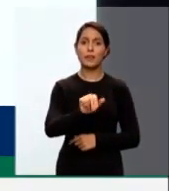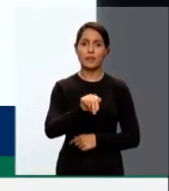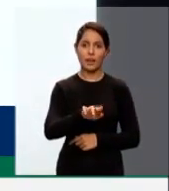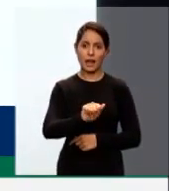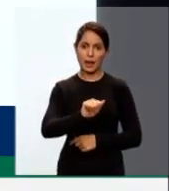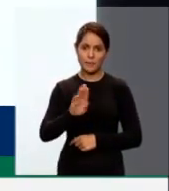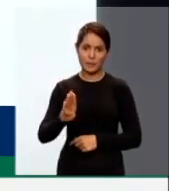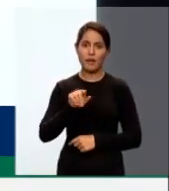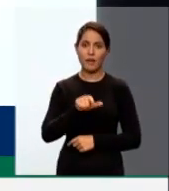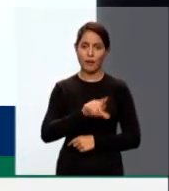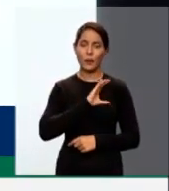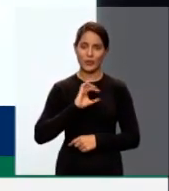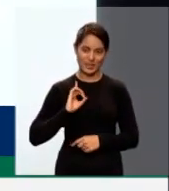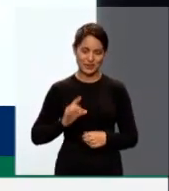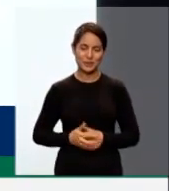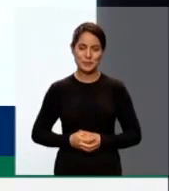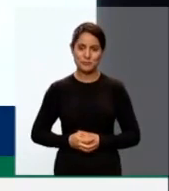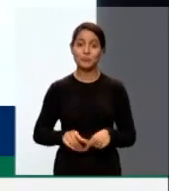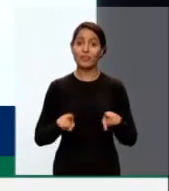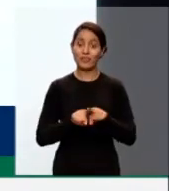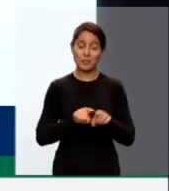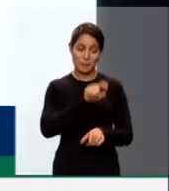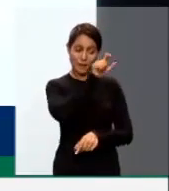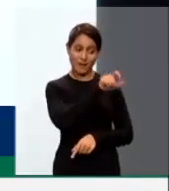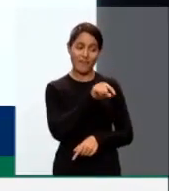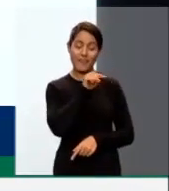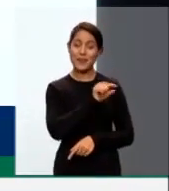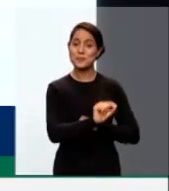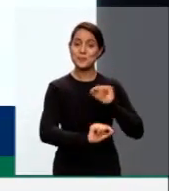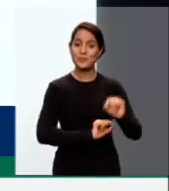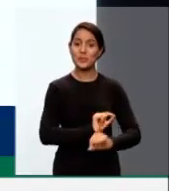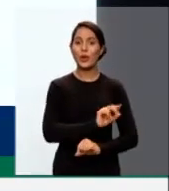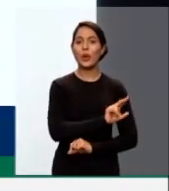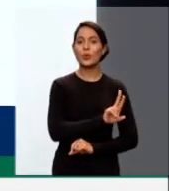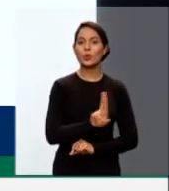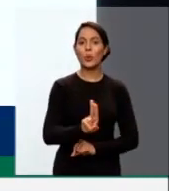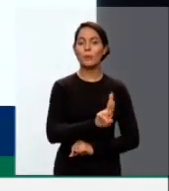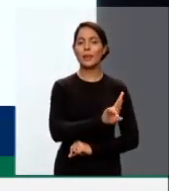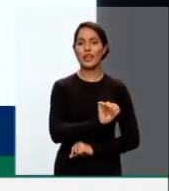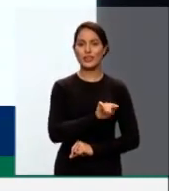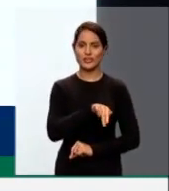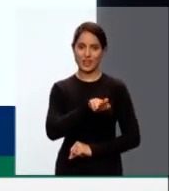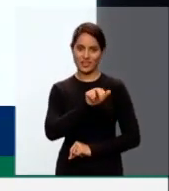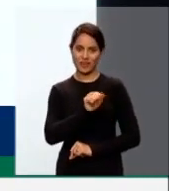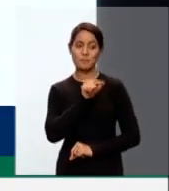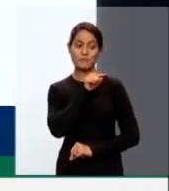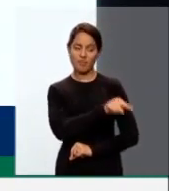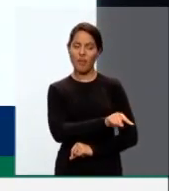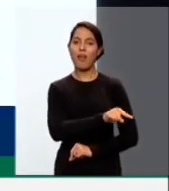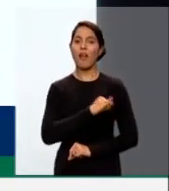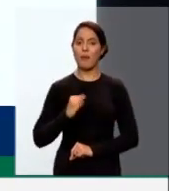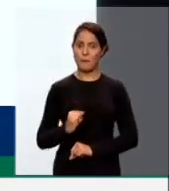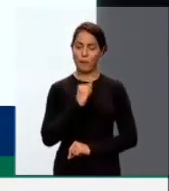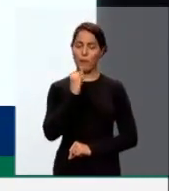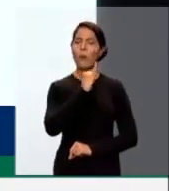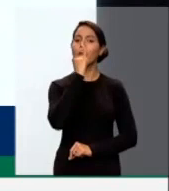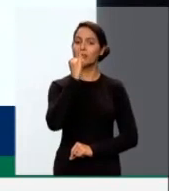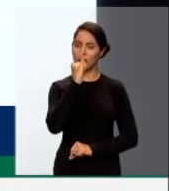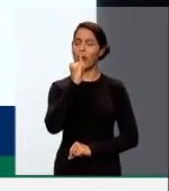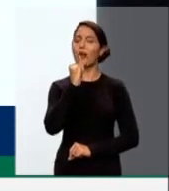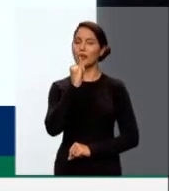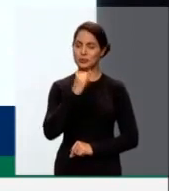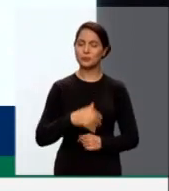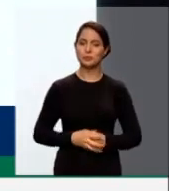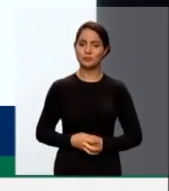importante instrumento. E também Regina Nogueira, que é médica, uma das criadoras da Banco Grão, o primeiro